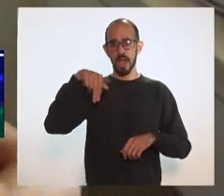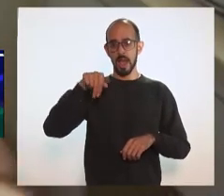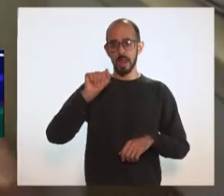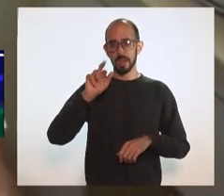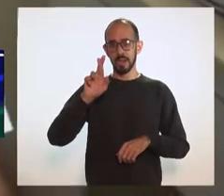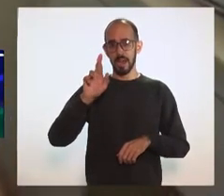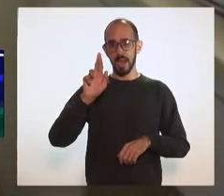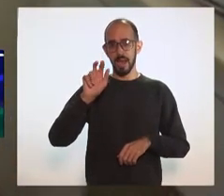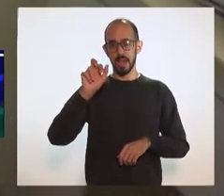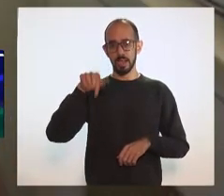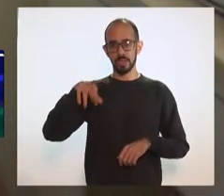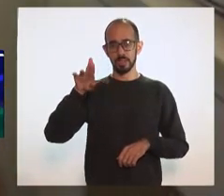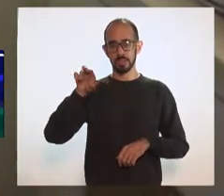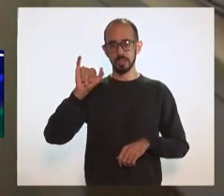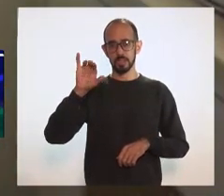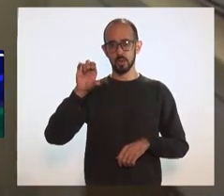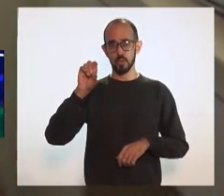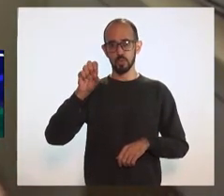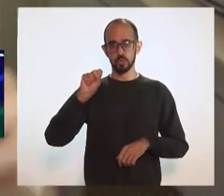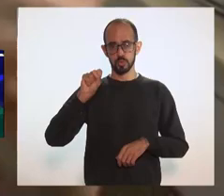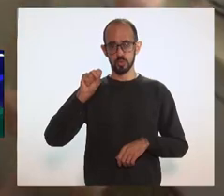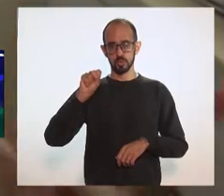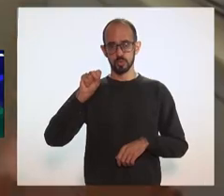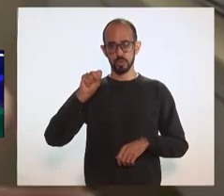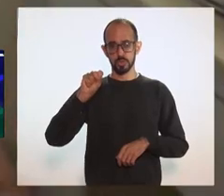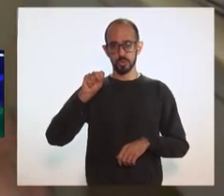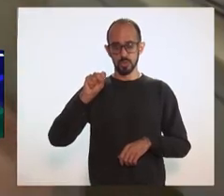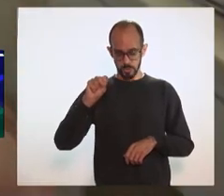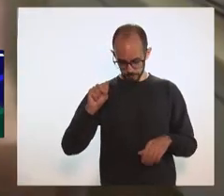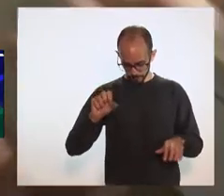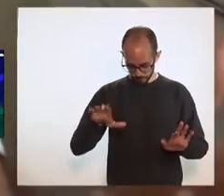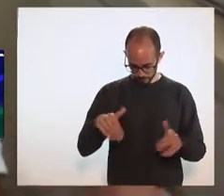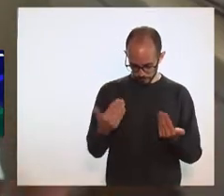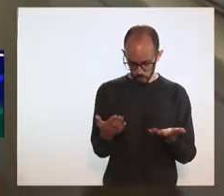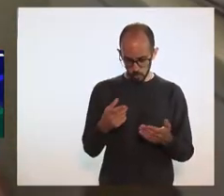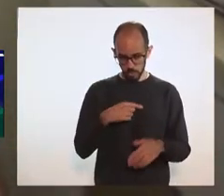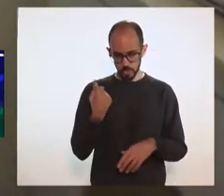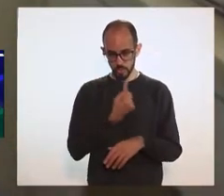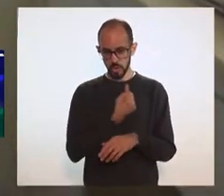questões no colo do parlamento e a gente tem que ficar igual